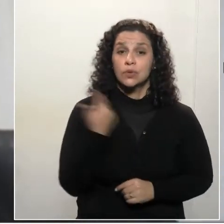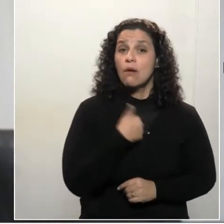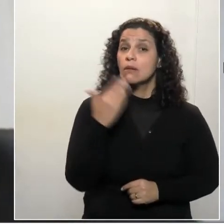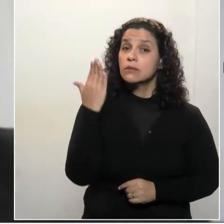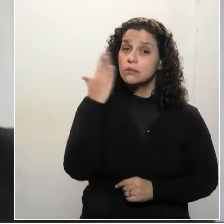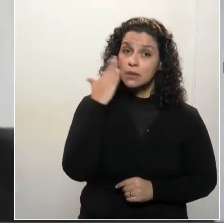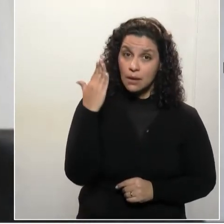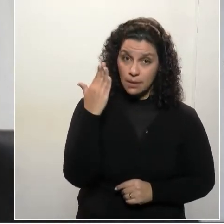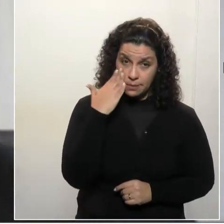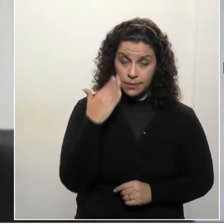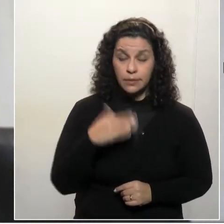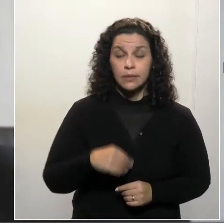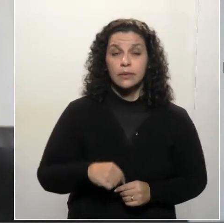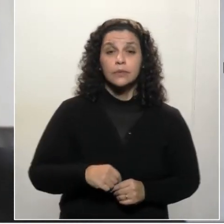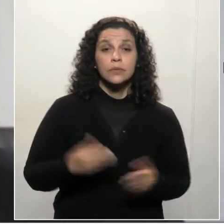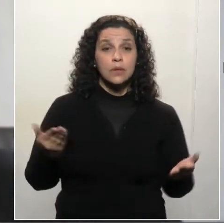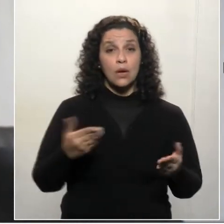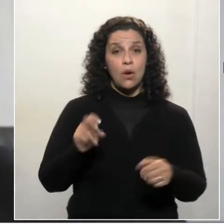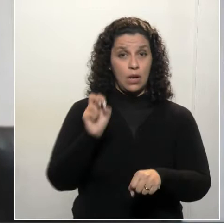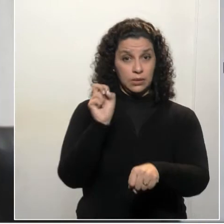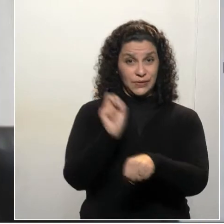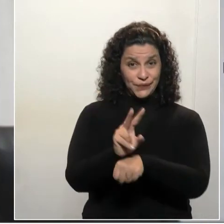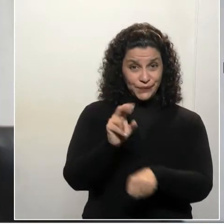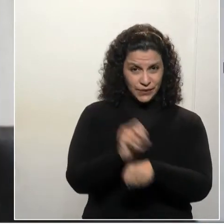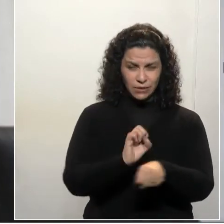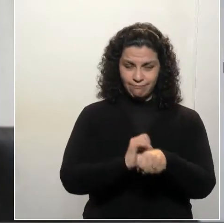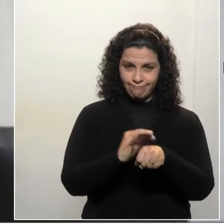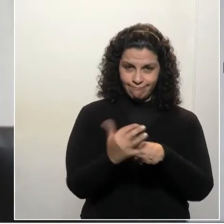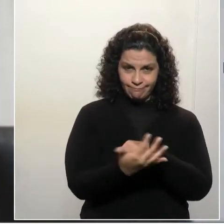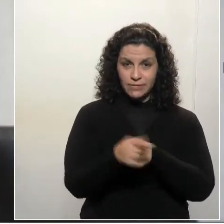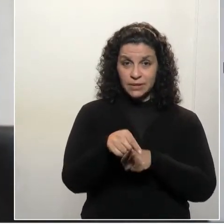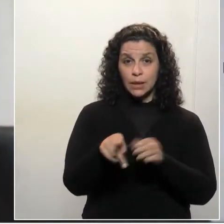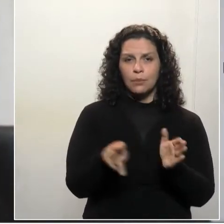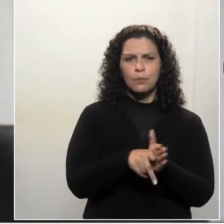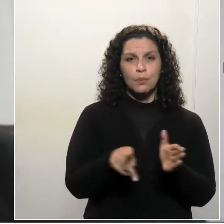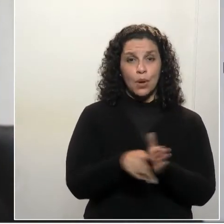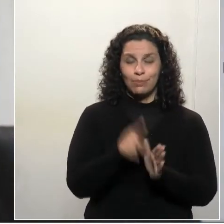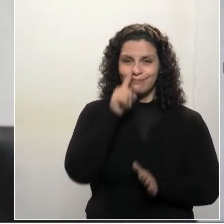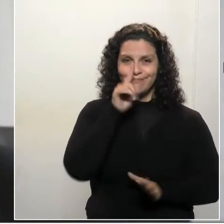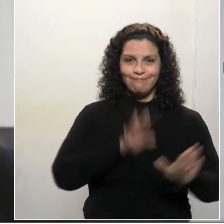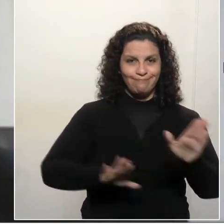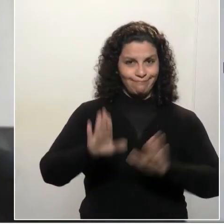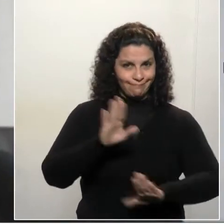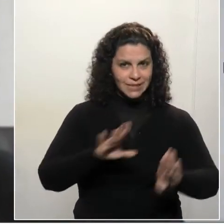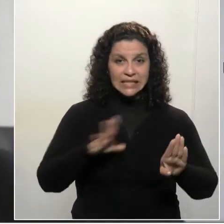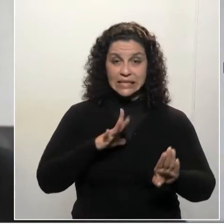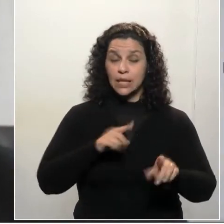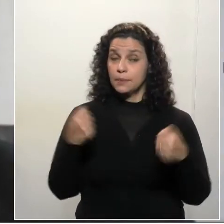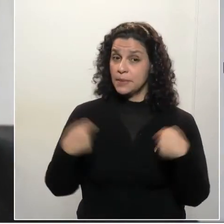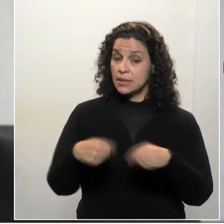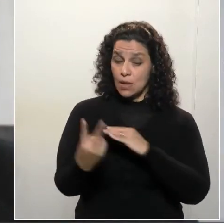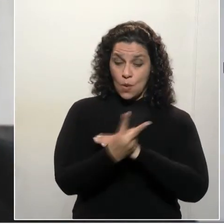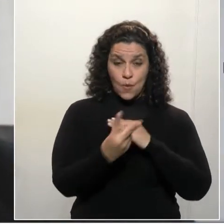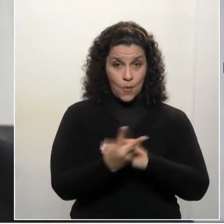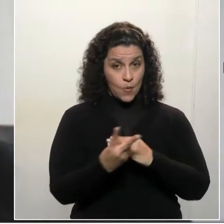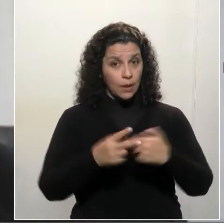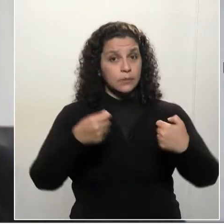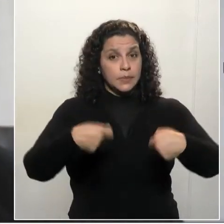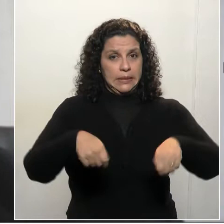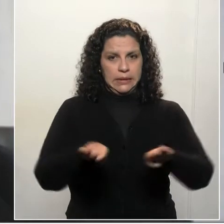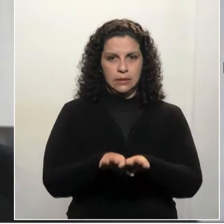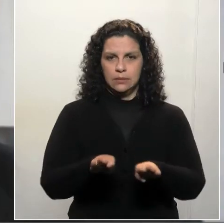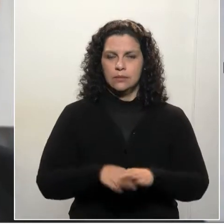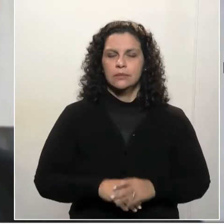sabemos que esse vírus ele é um vírus perigoso e exige todos os cuidados